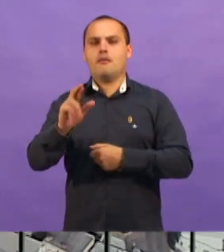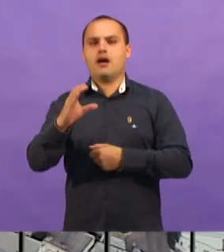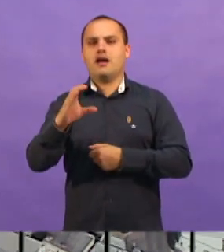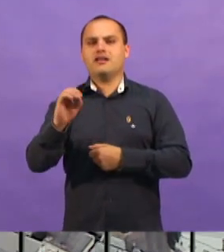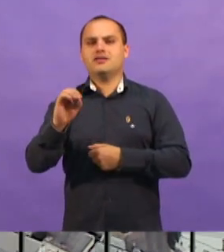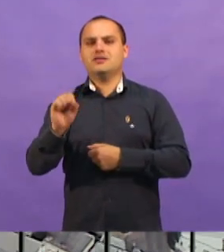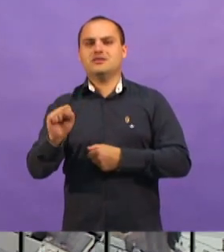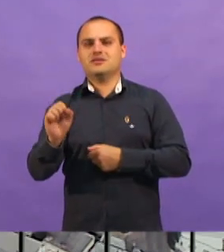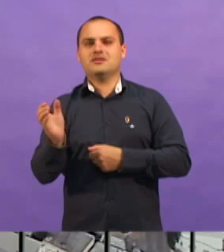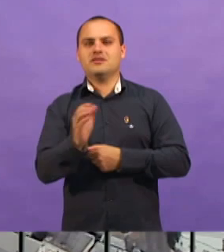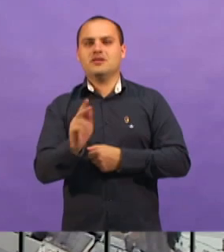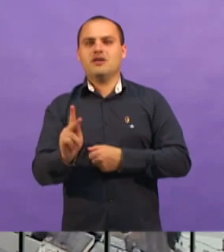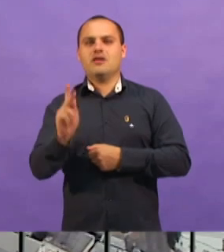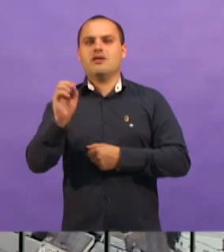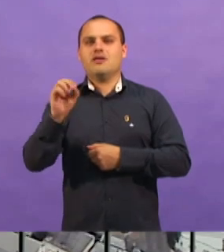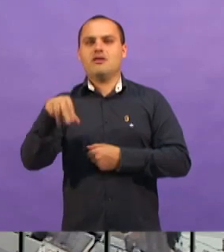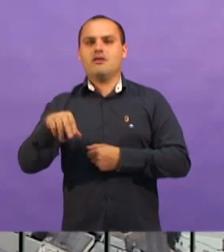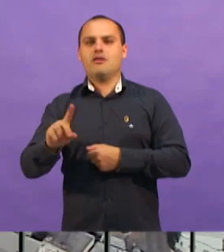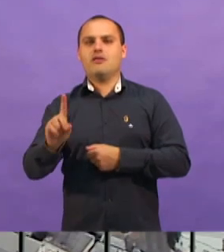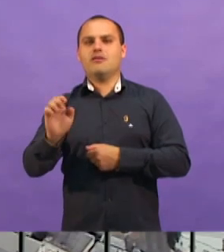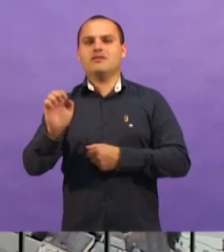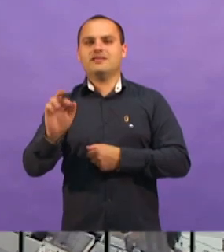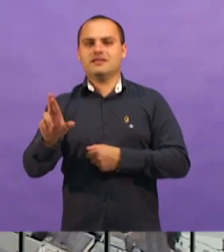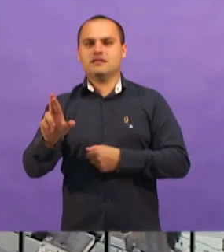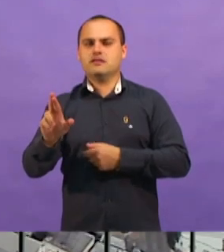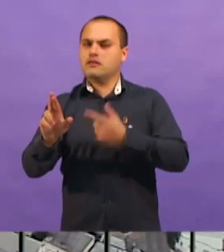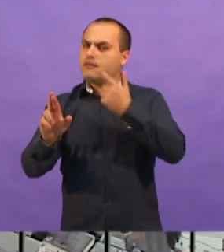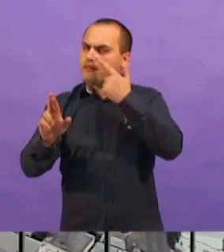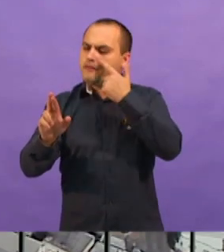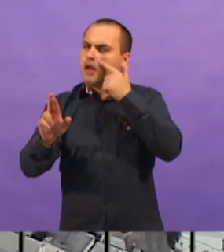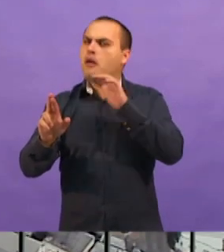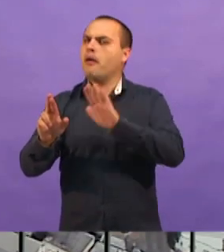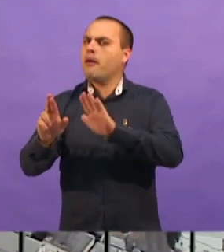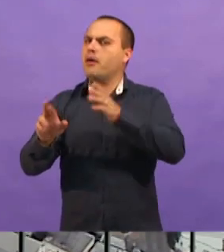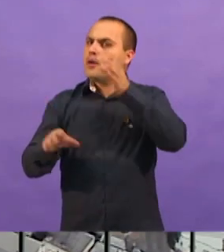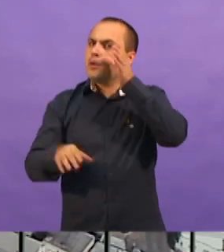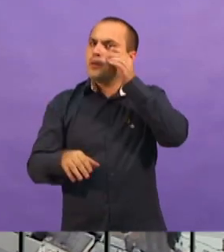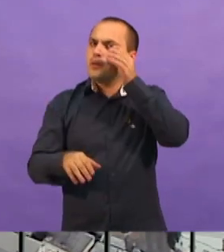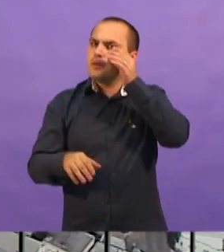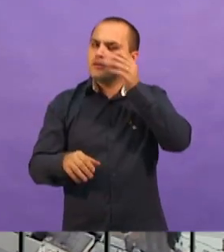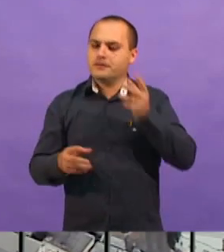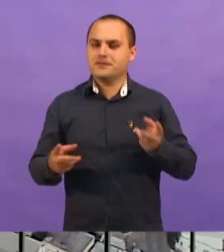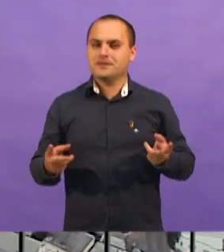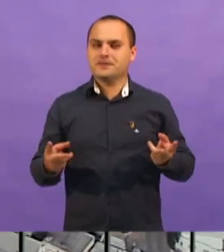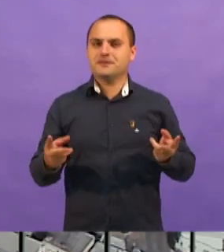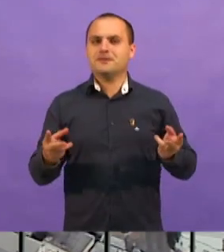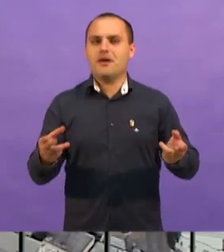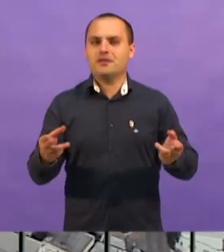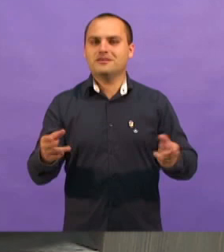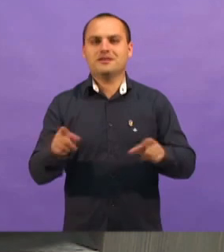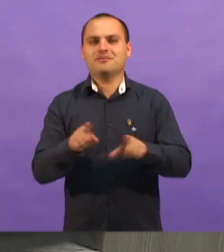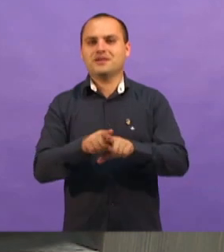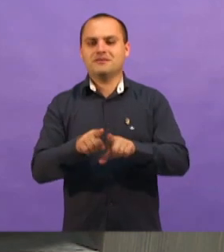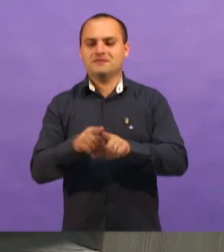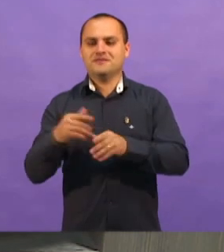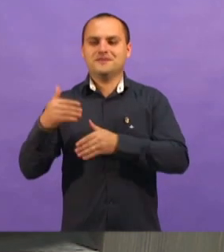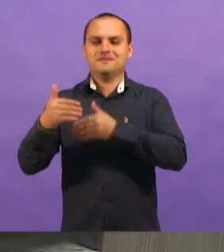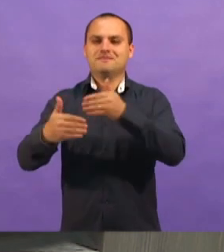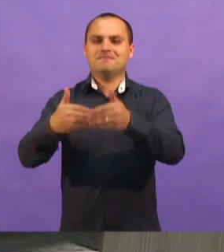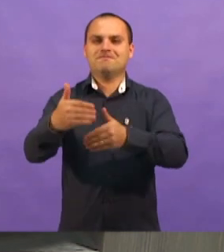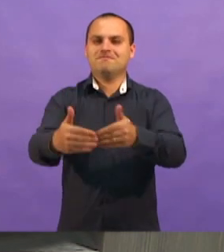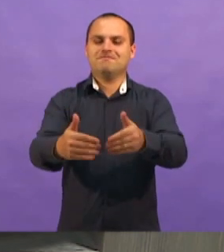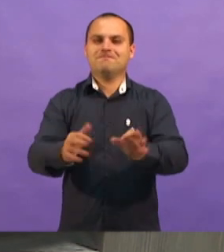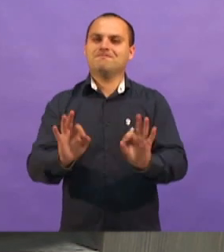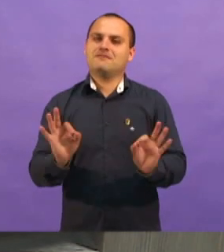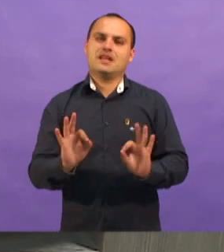você vê que fato curioso, que pelos mesmos motivos, ela não foi adiante. E mais uma